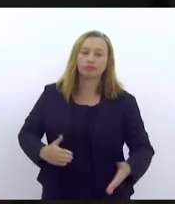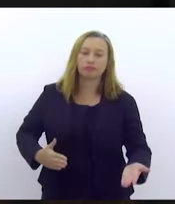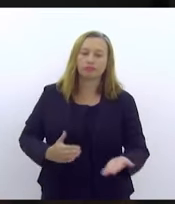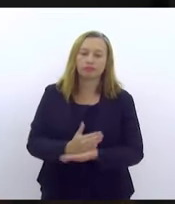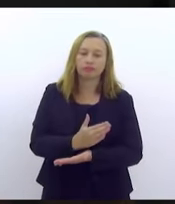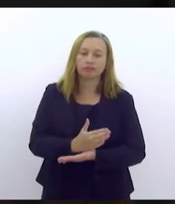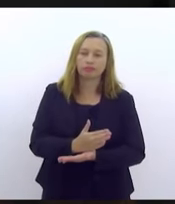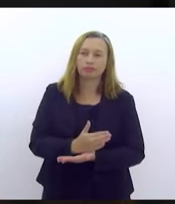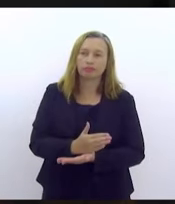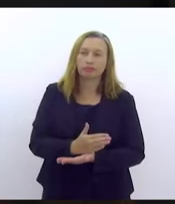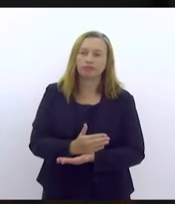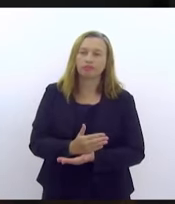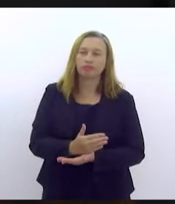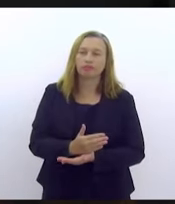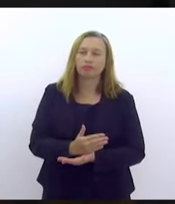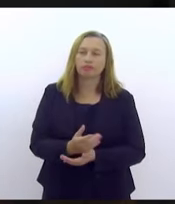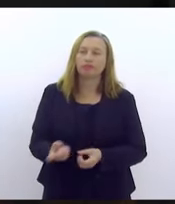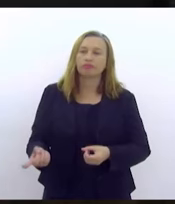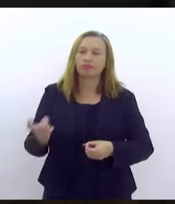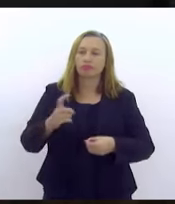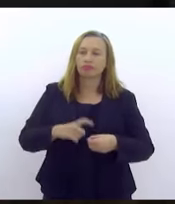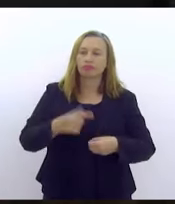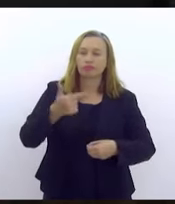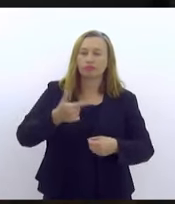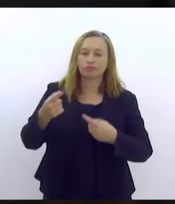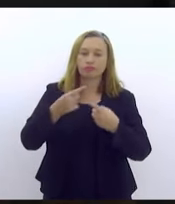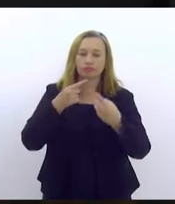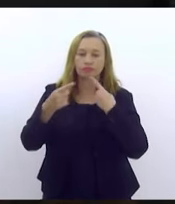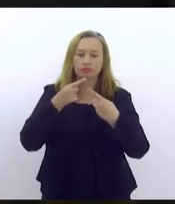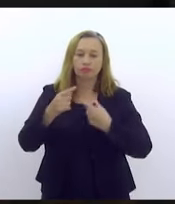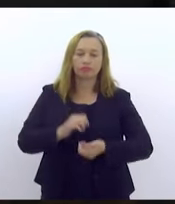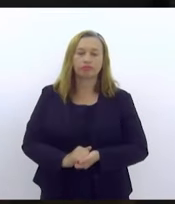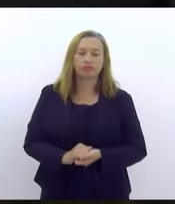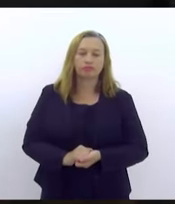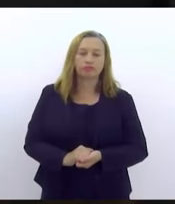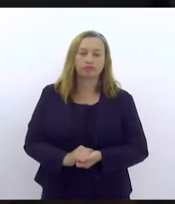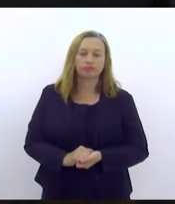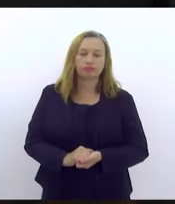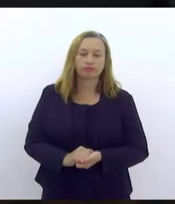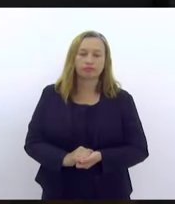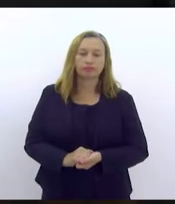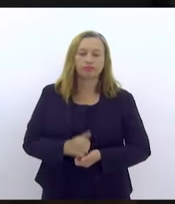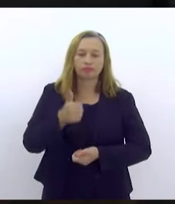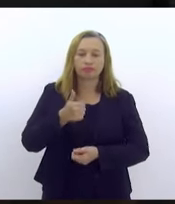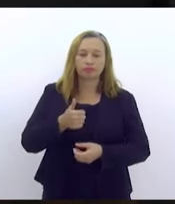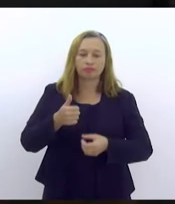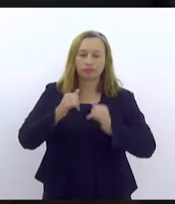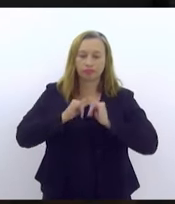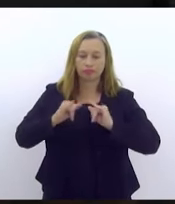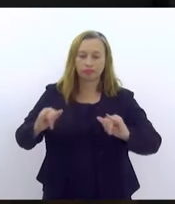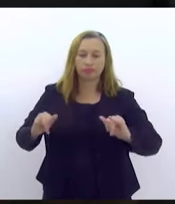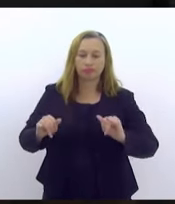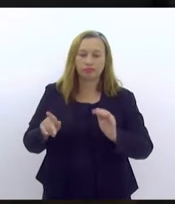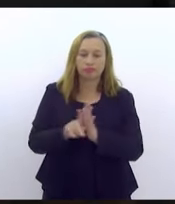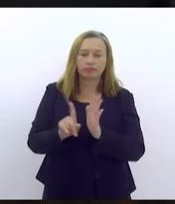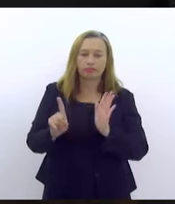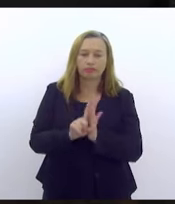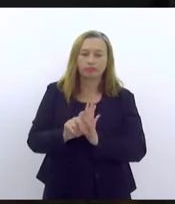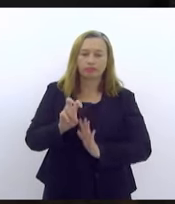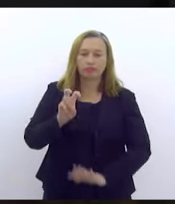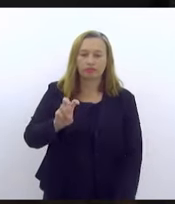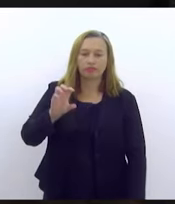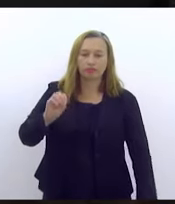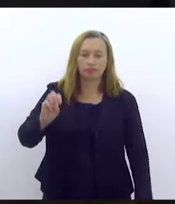Aprovado, vai a redação do vencido para a segunda discussão. anuncio projeto de lei